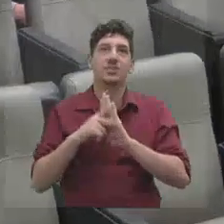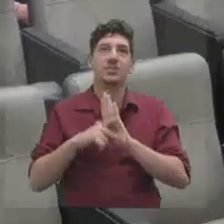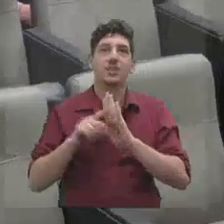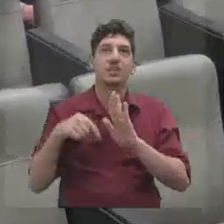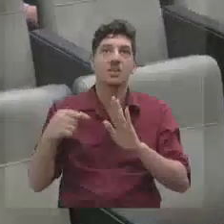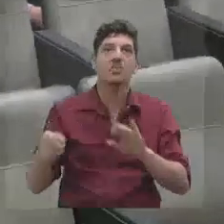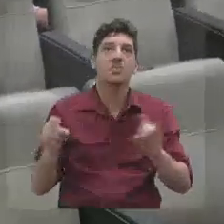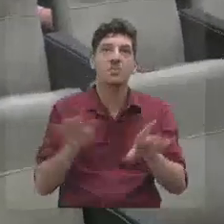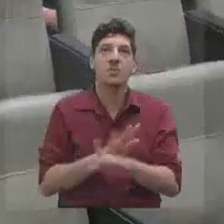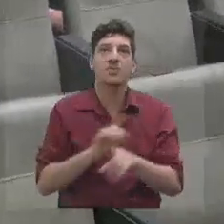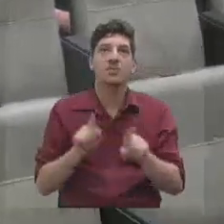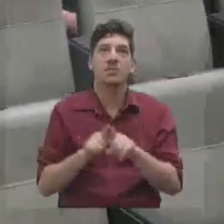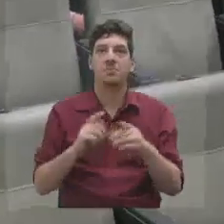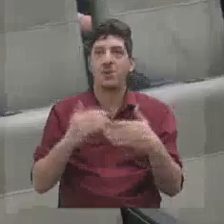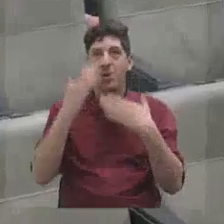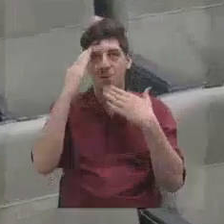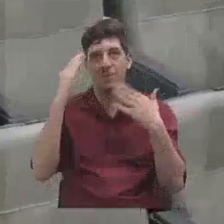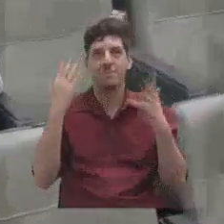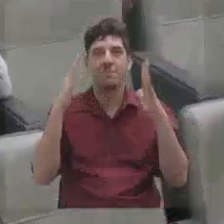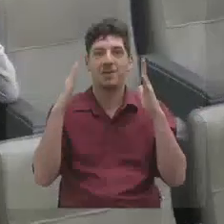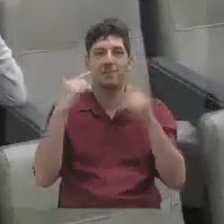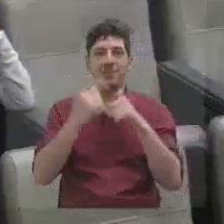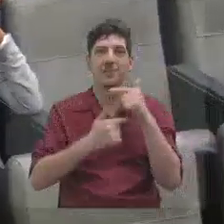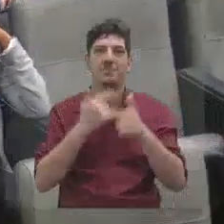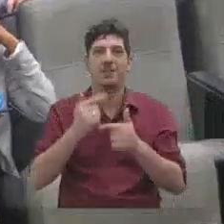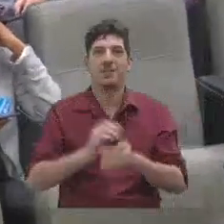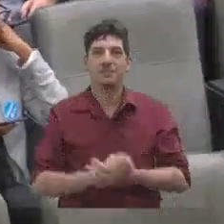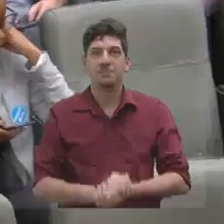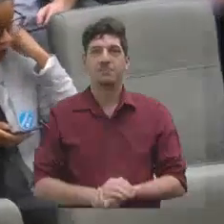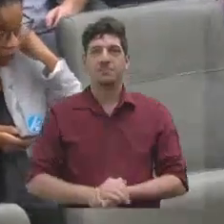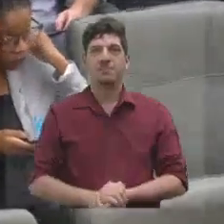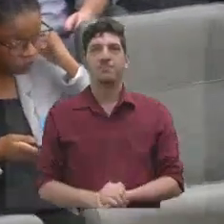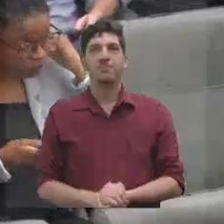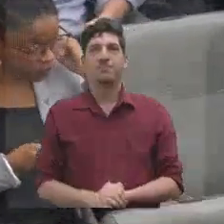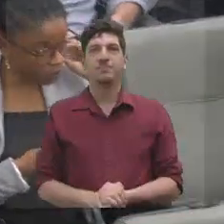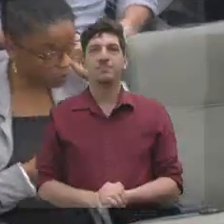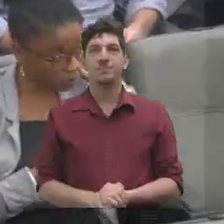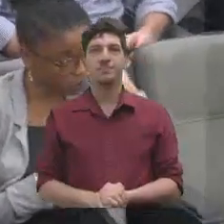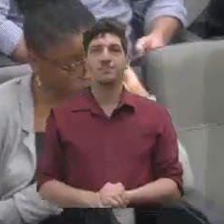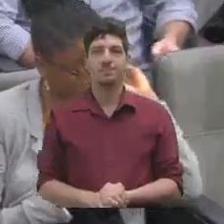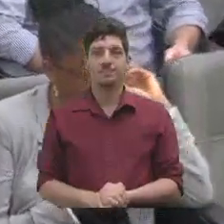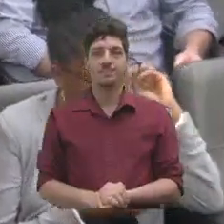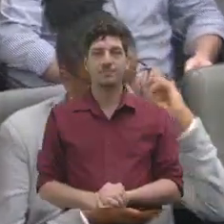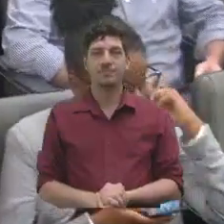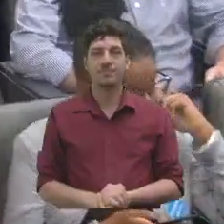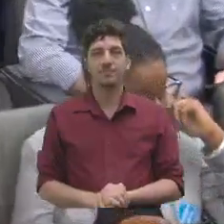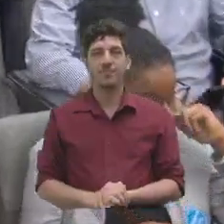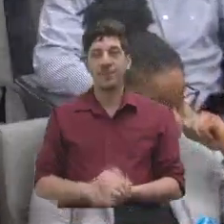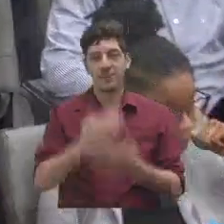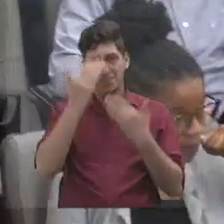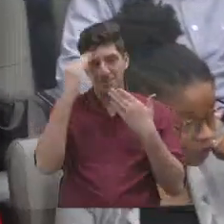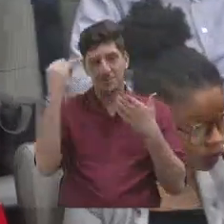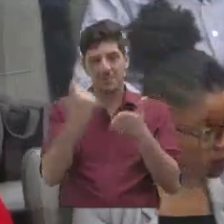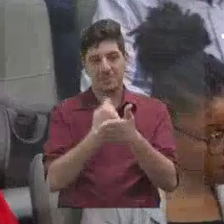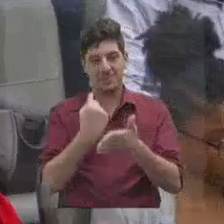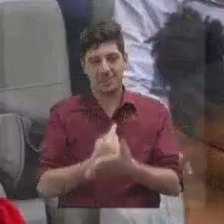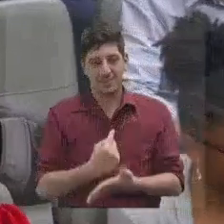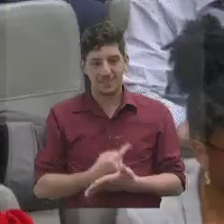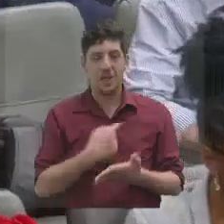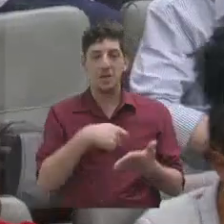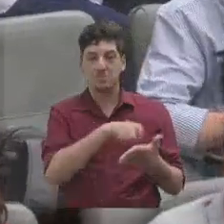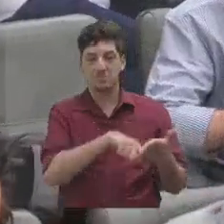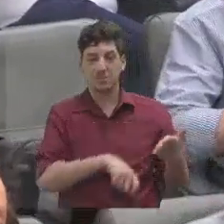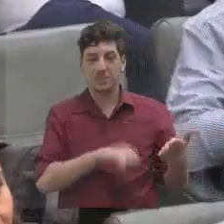conclusão dela muito obrigado parabéns pelo trabalho Obrigado pelas questões Deputado Gil também tomei nota aqui mas se eu esqueci algumas